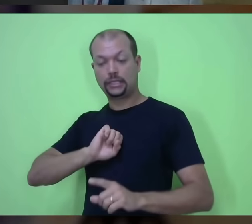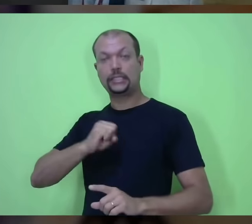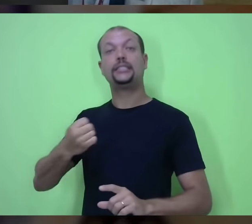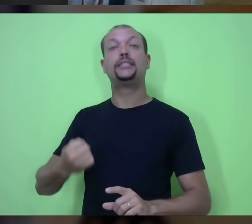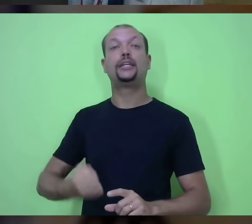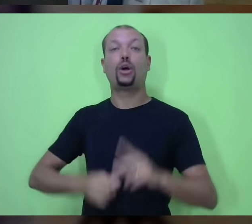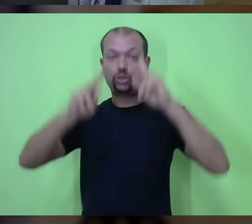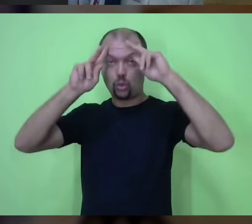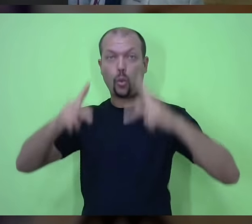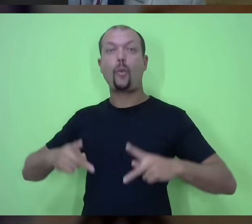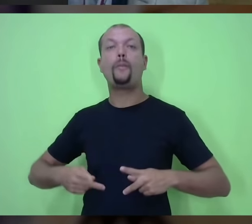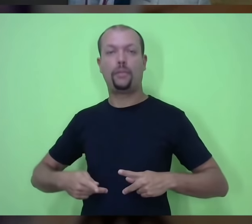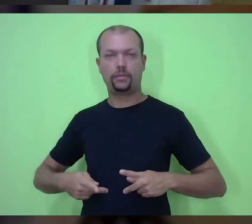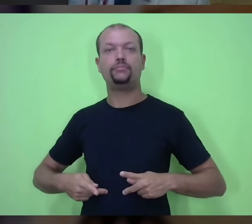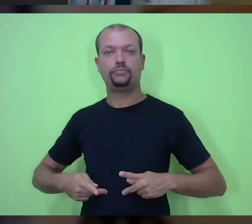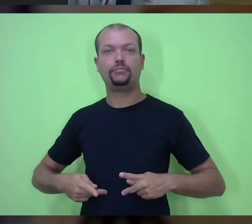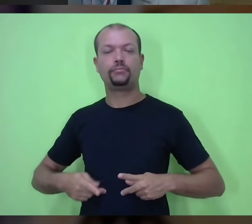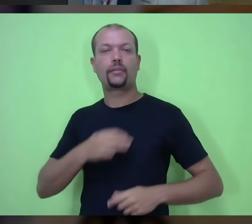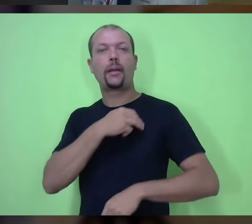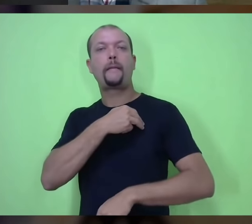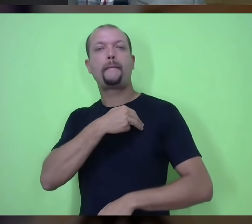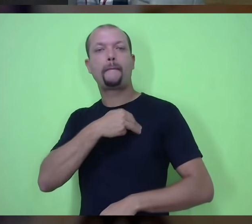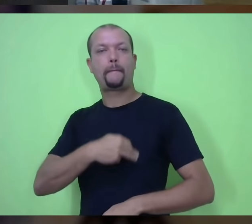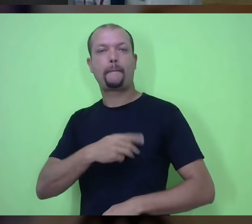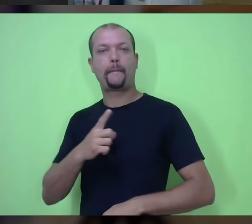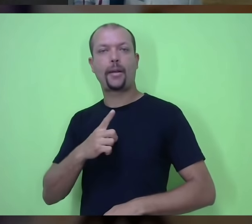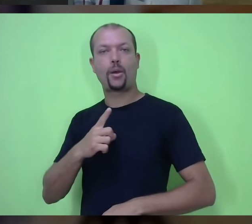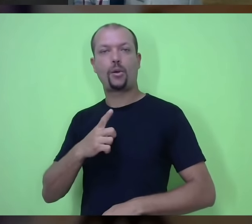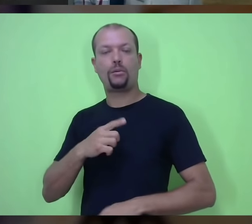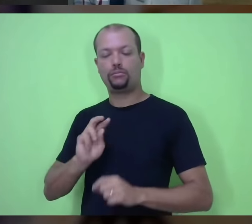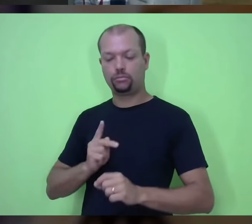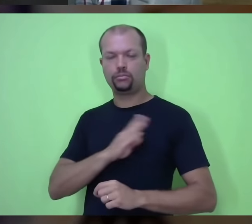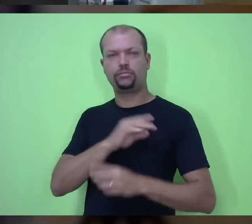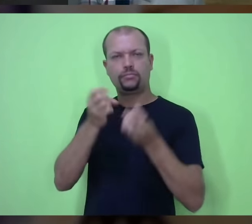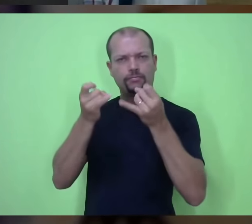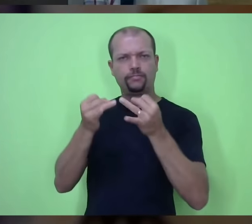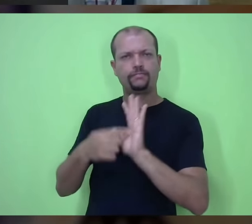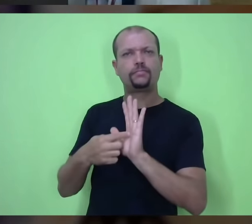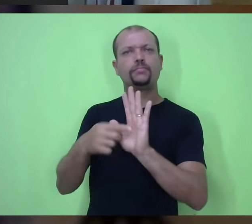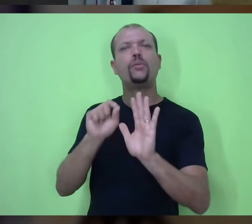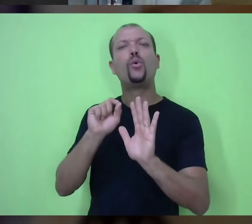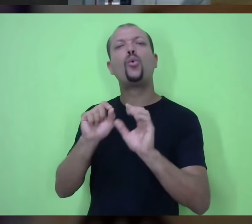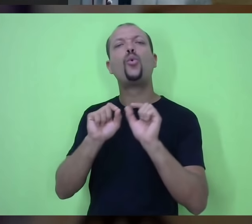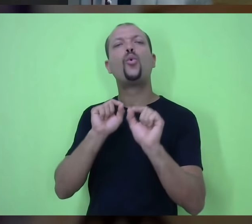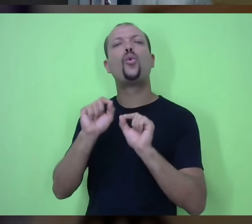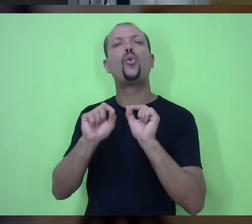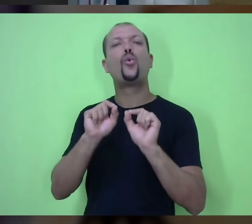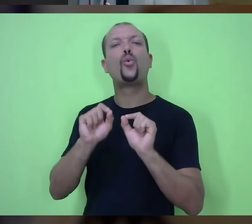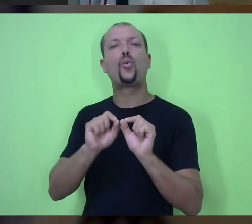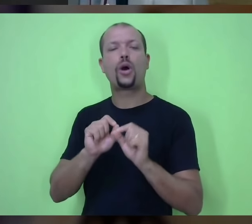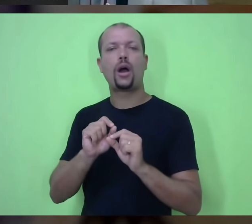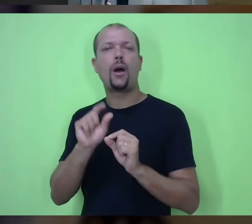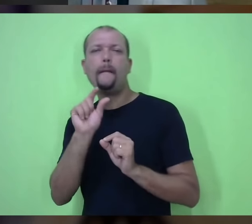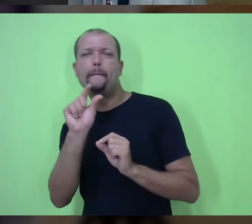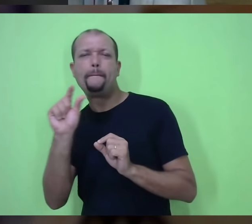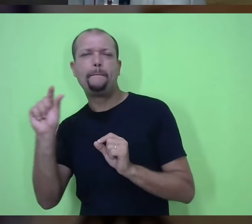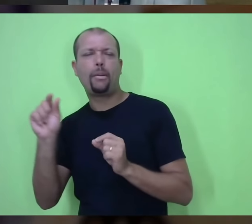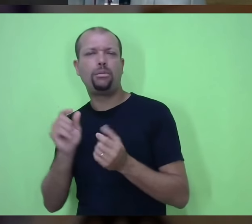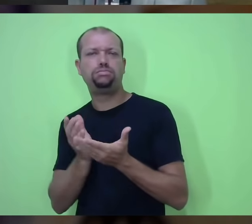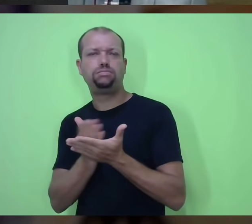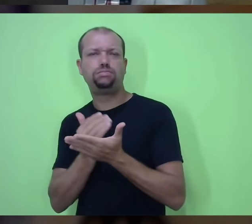sumo sacerdote humano, misericordioso. E o livro de Hebreus ele vem nos apresentando, poucos livros